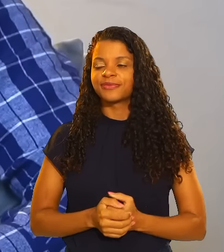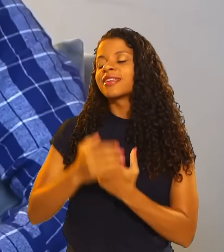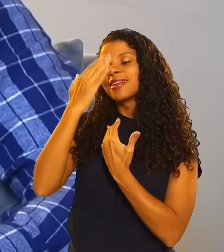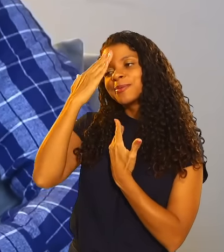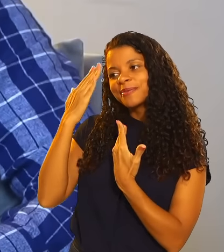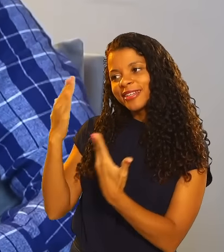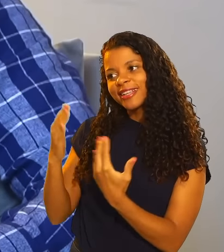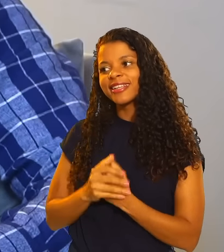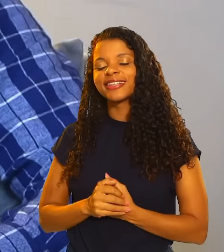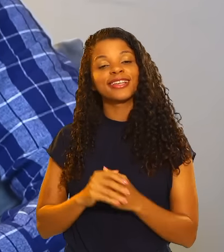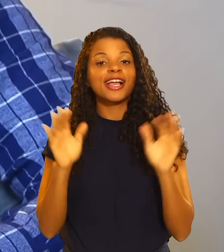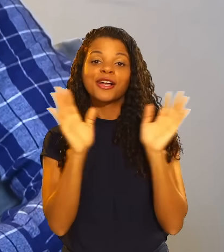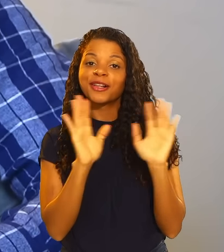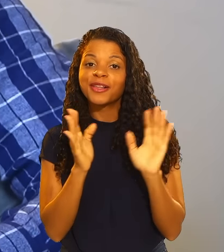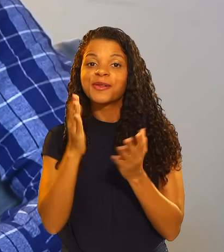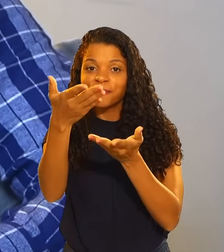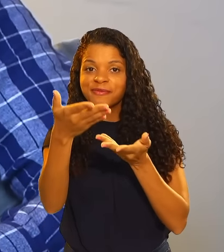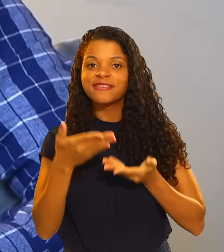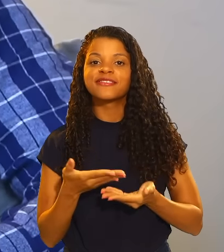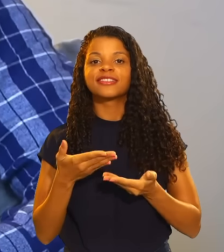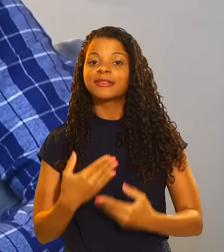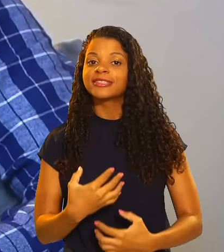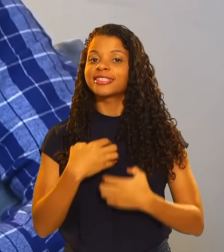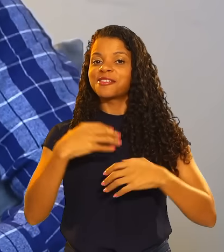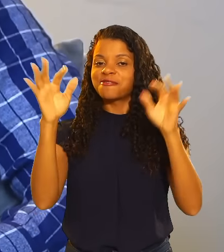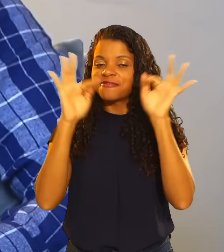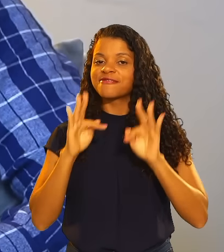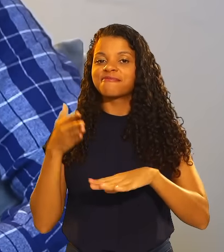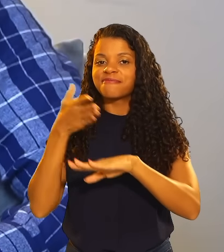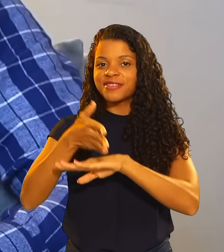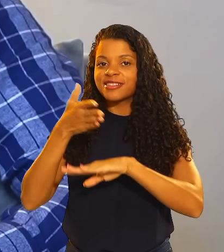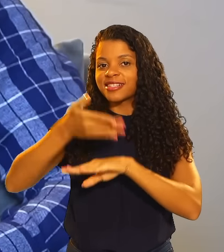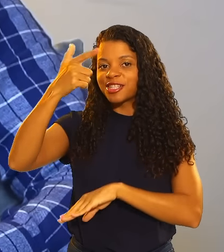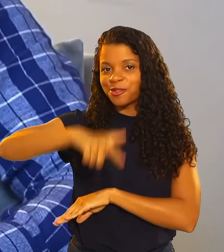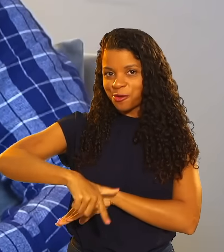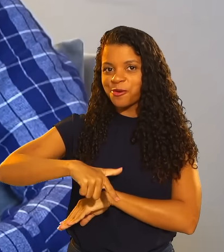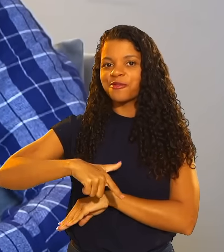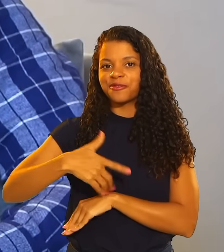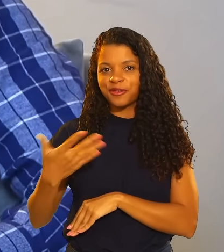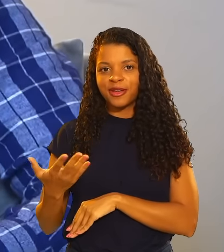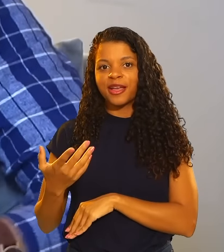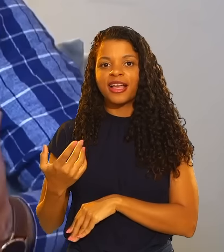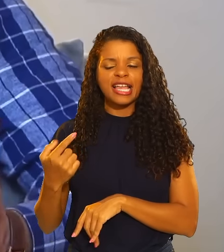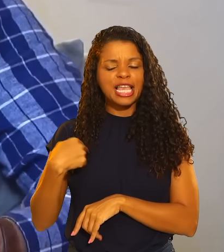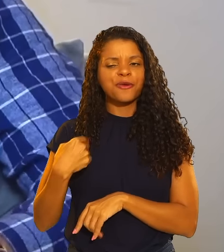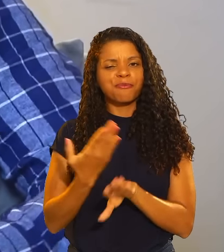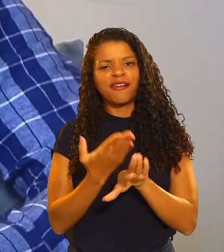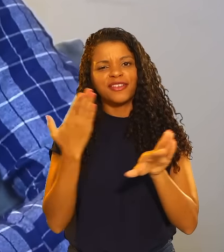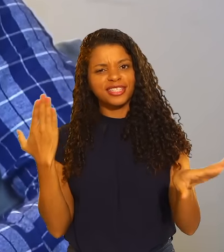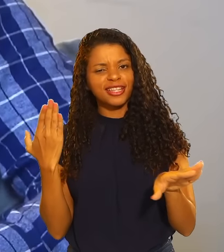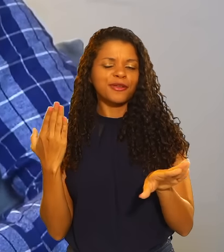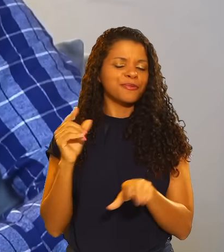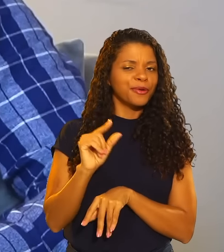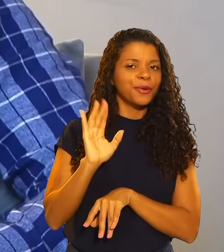pessoal. Obrigado, Ricardo. Olá, sejam bem-vindos. Muito feliz em participar novamente do programa. Fiquei uma temporada fora,